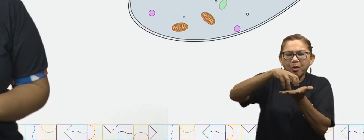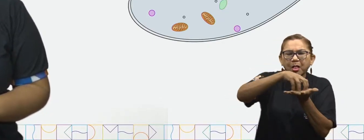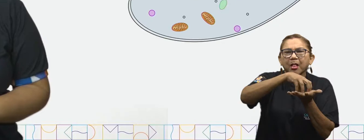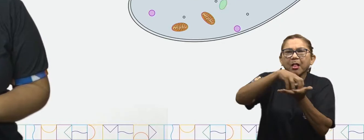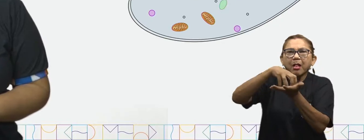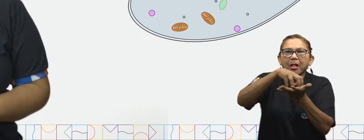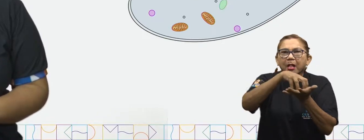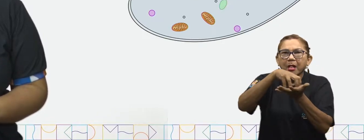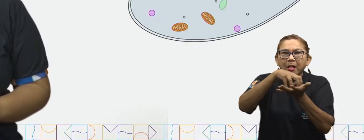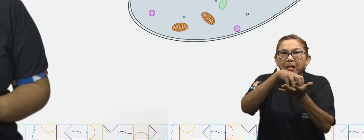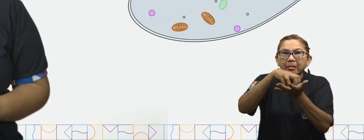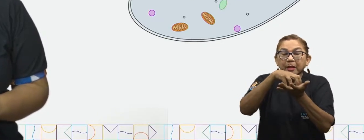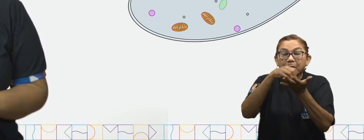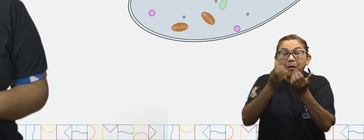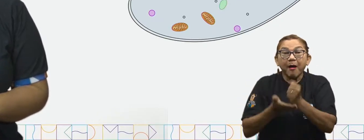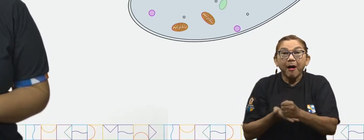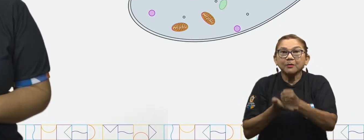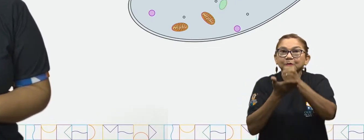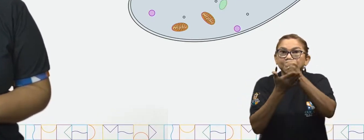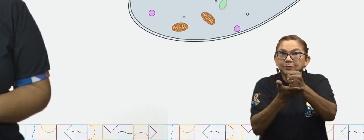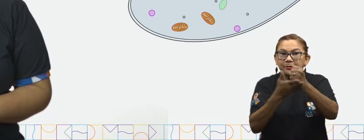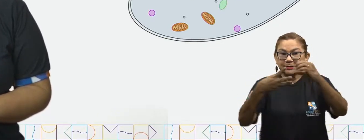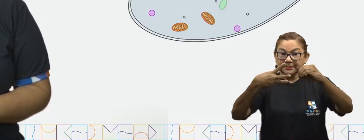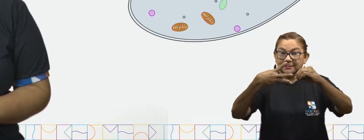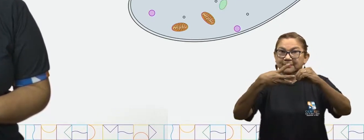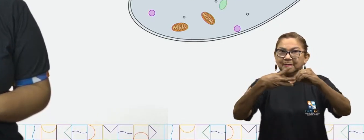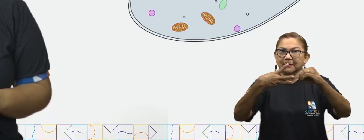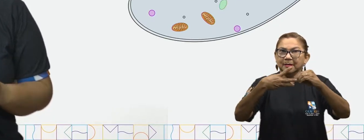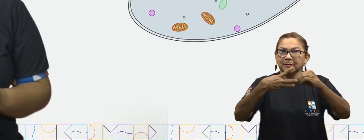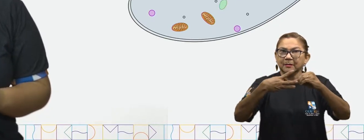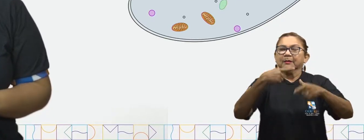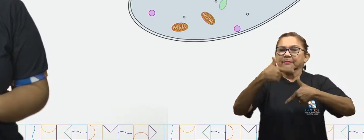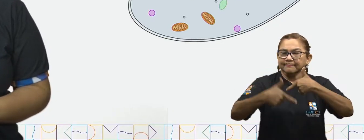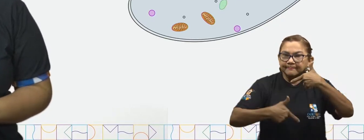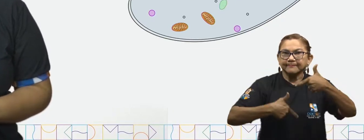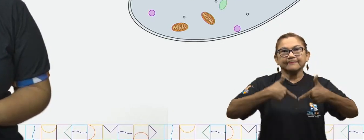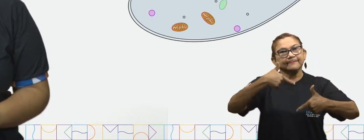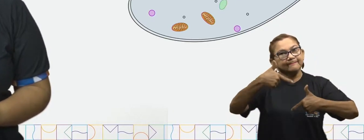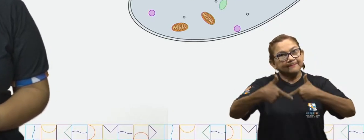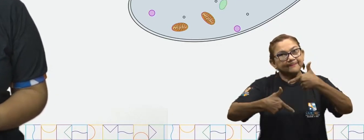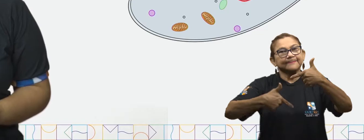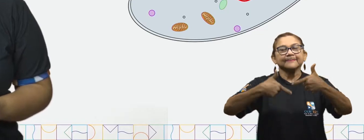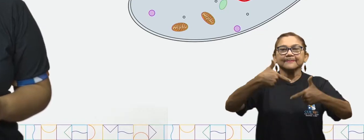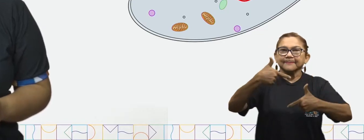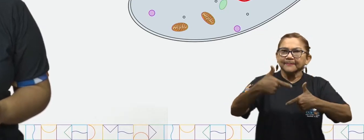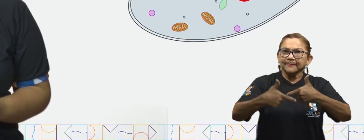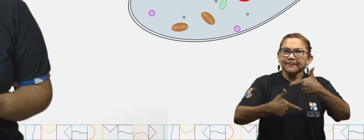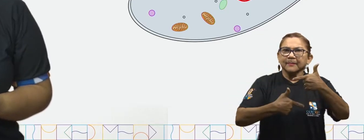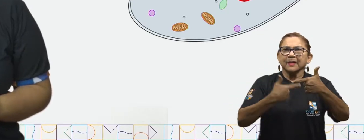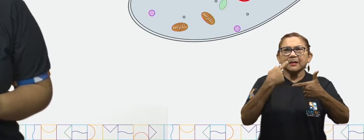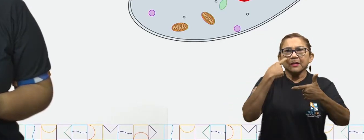várias estruturas que ajudam no bom funcionamento das células. Essas estruturas são chamadas de